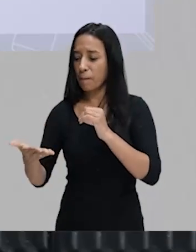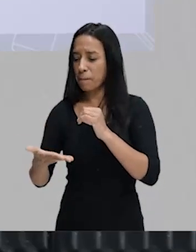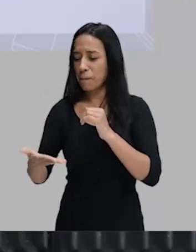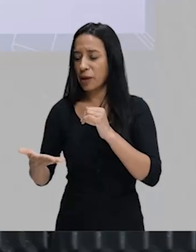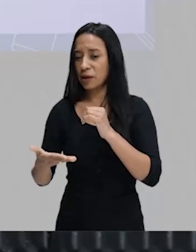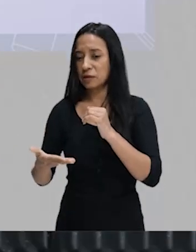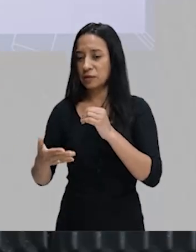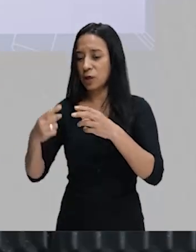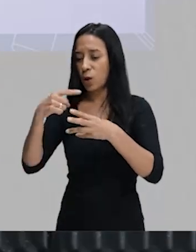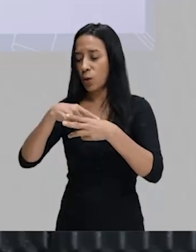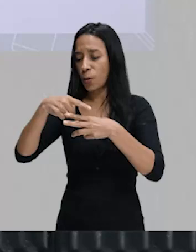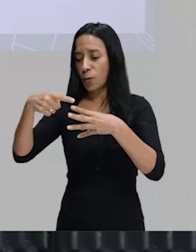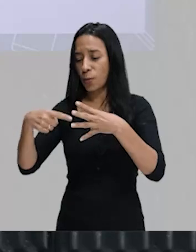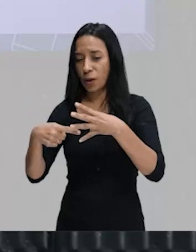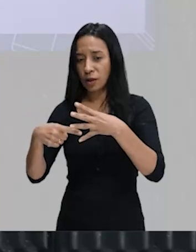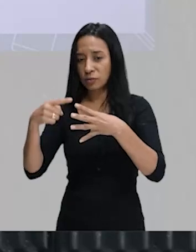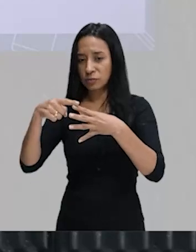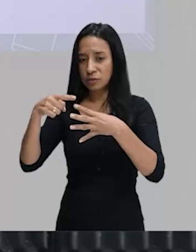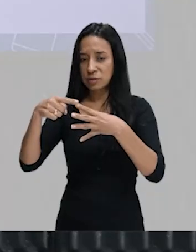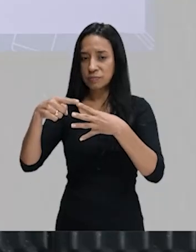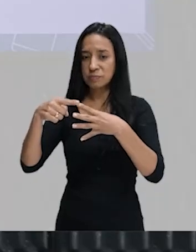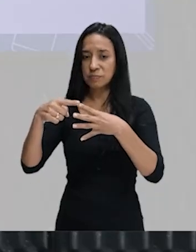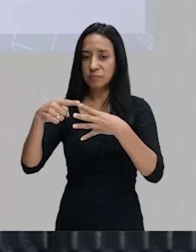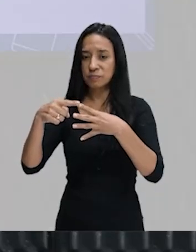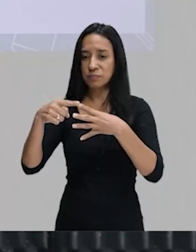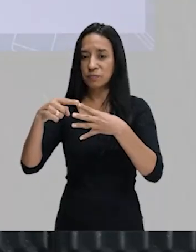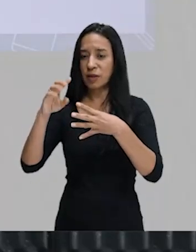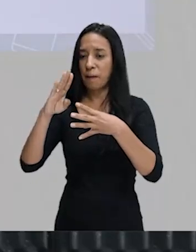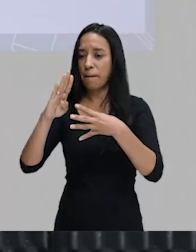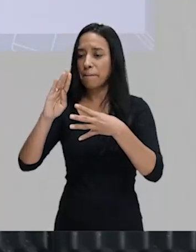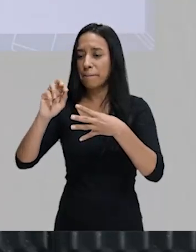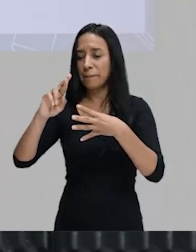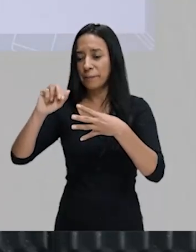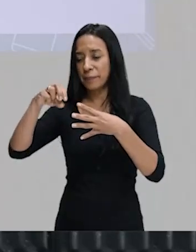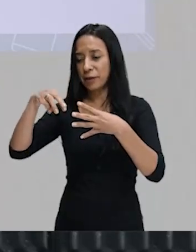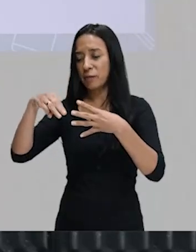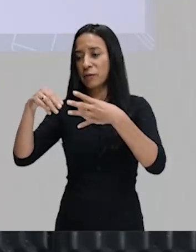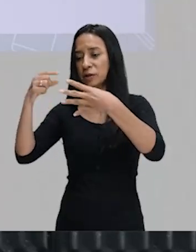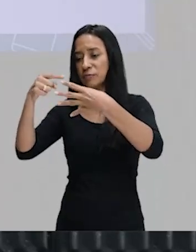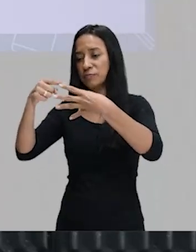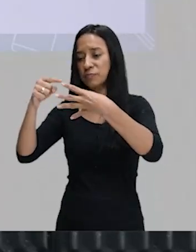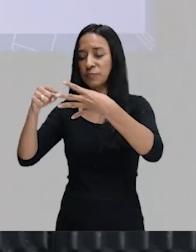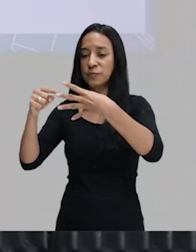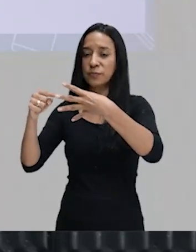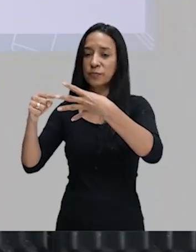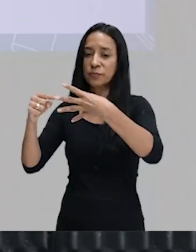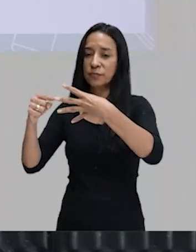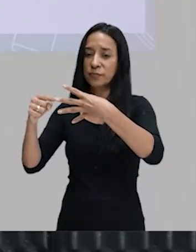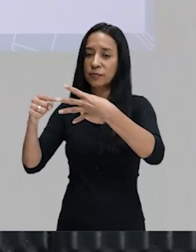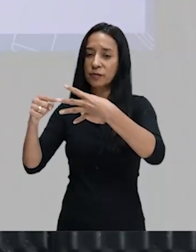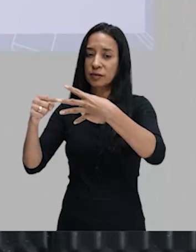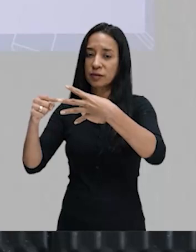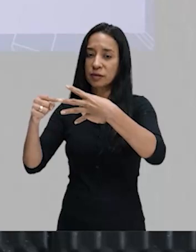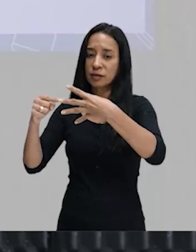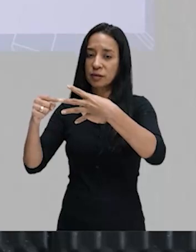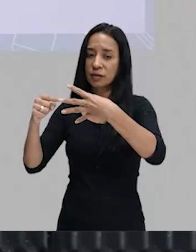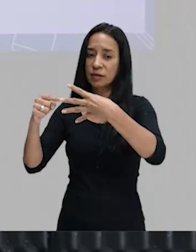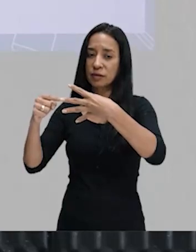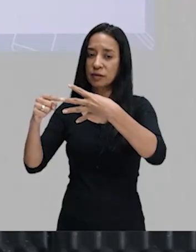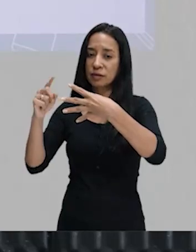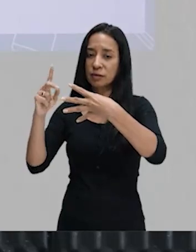Vamos relembrar. Lá no topo, Brahmane, depois Vaixya,